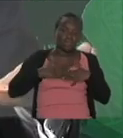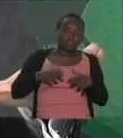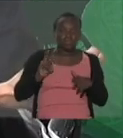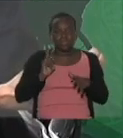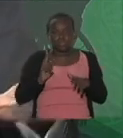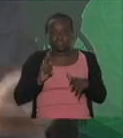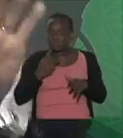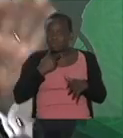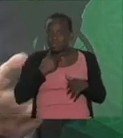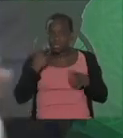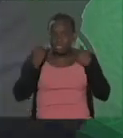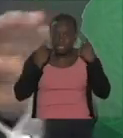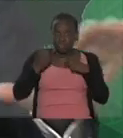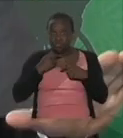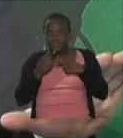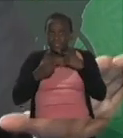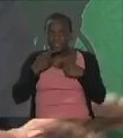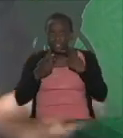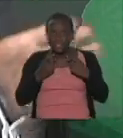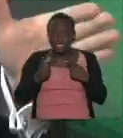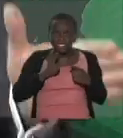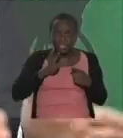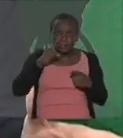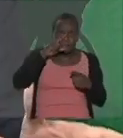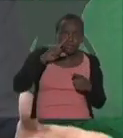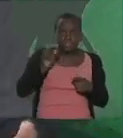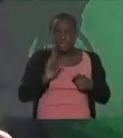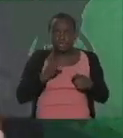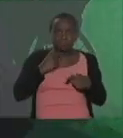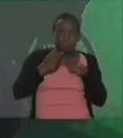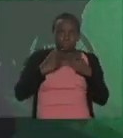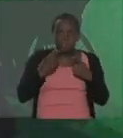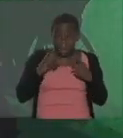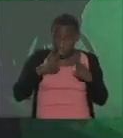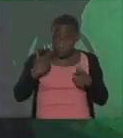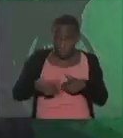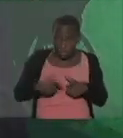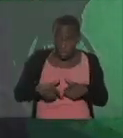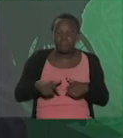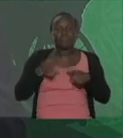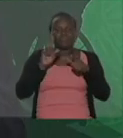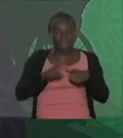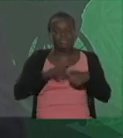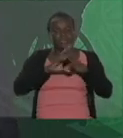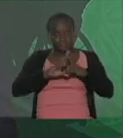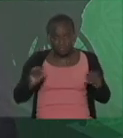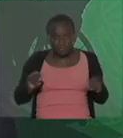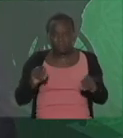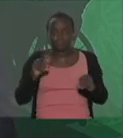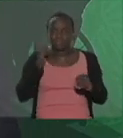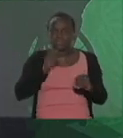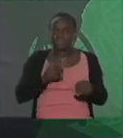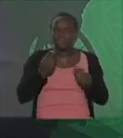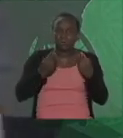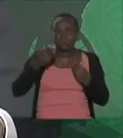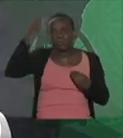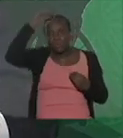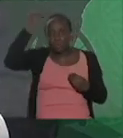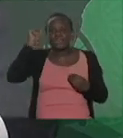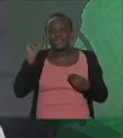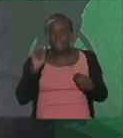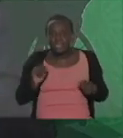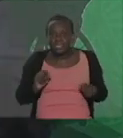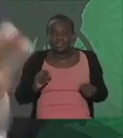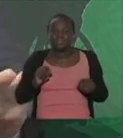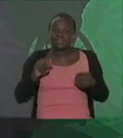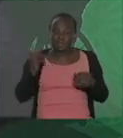o que nós não podemos ficar é continuar nessa dúvida se existe um problema Ok vai se resolver aponte os resultados culpam